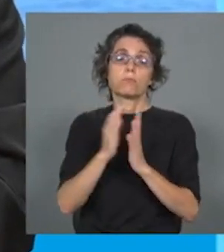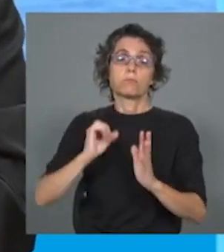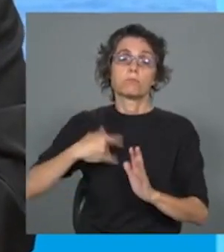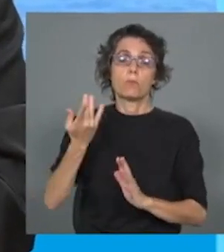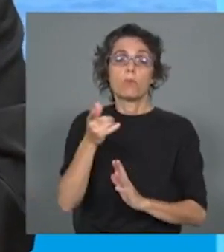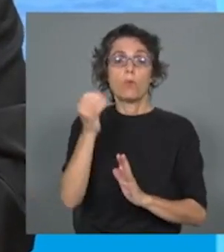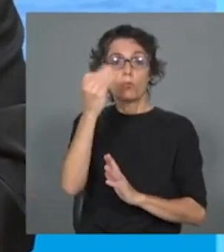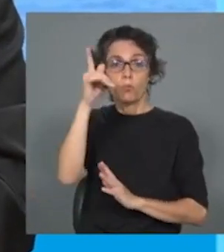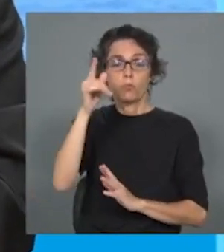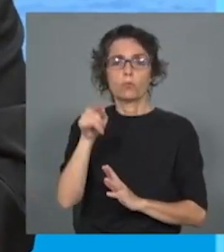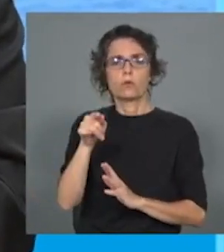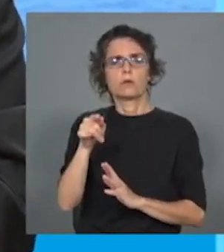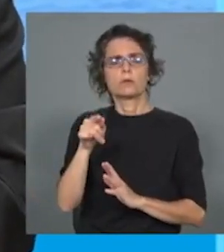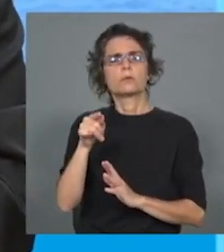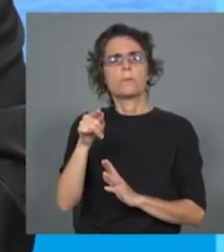acompanhei